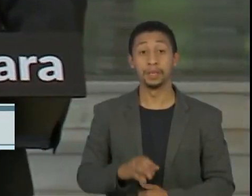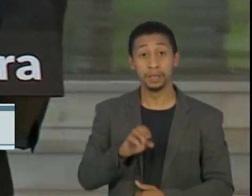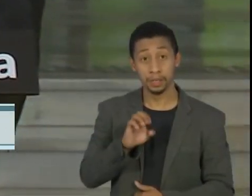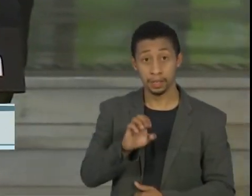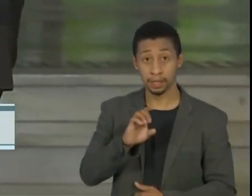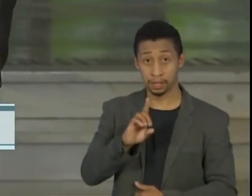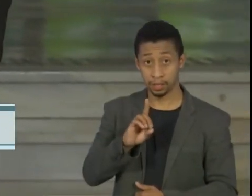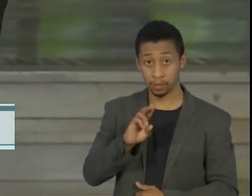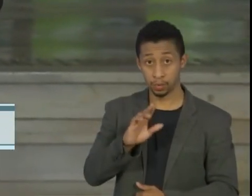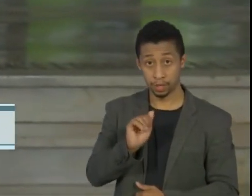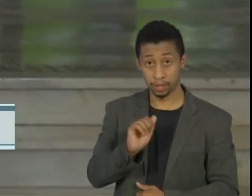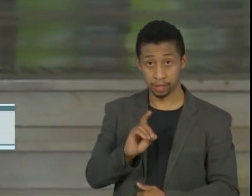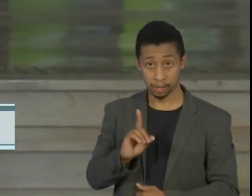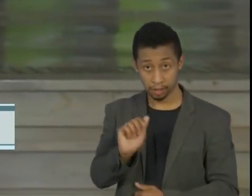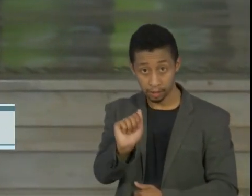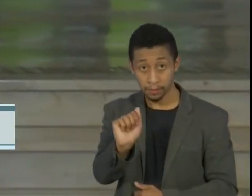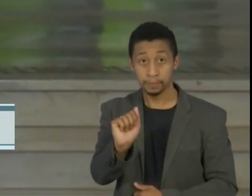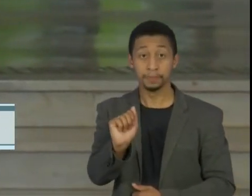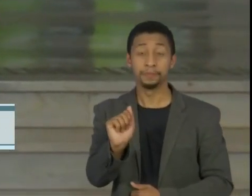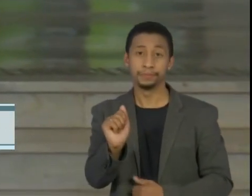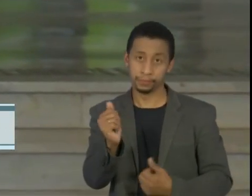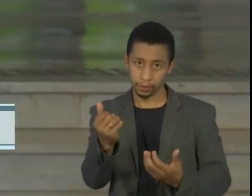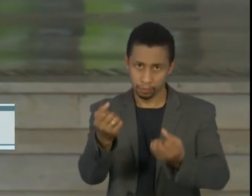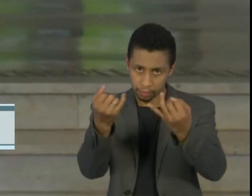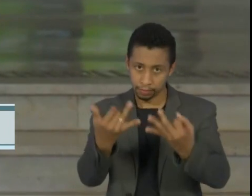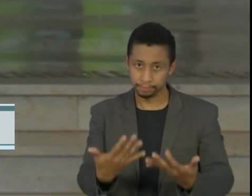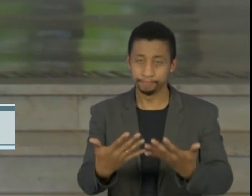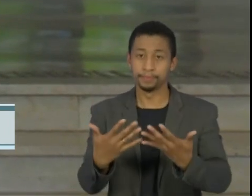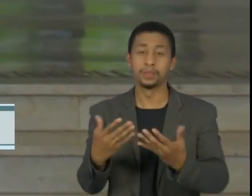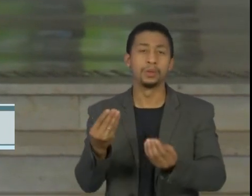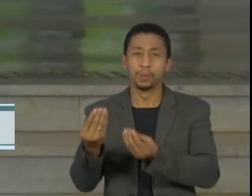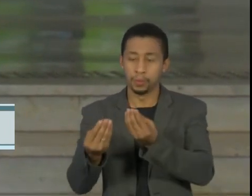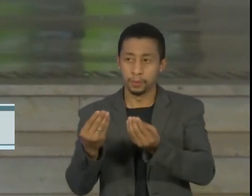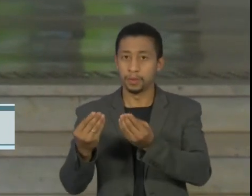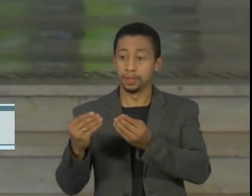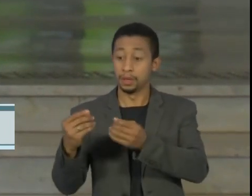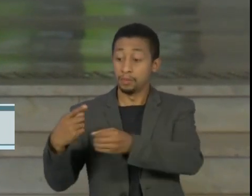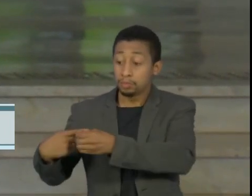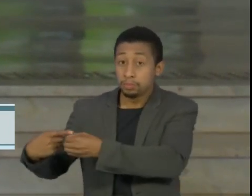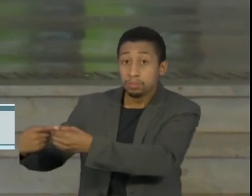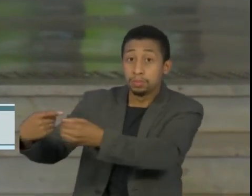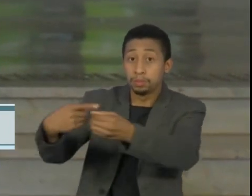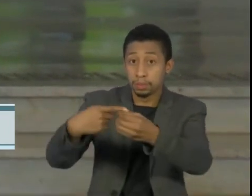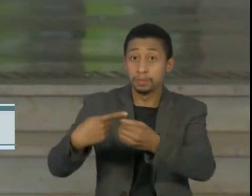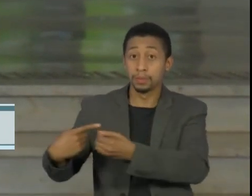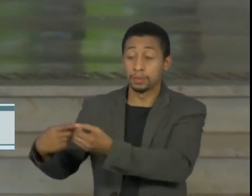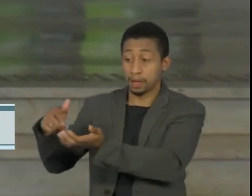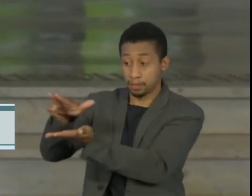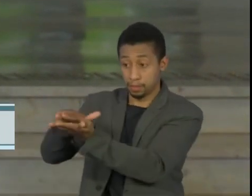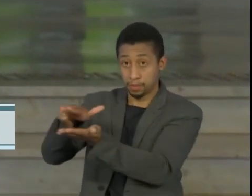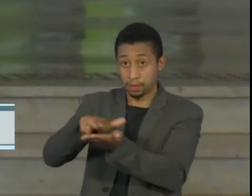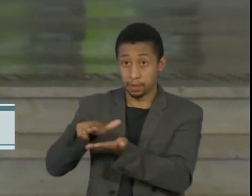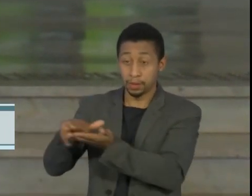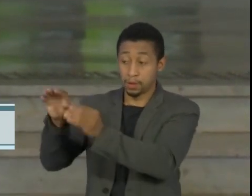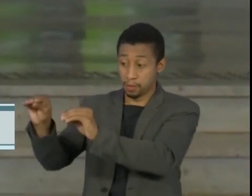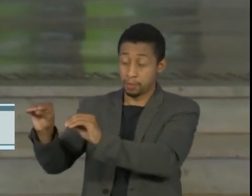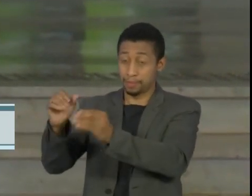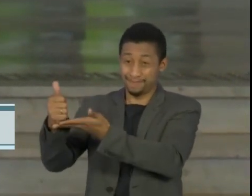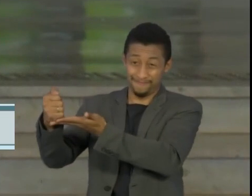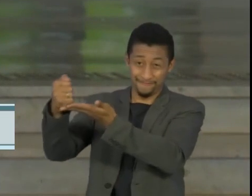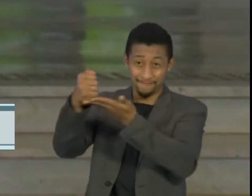todos, a transferência de pacientes entre regiões, não só São Paulo com as demais,